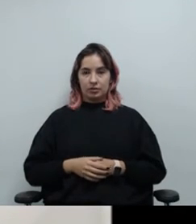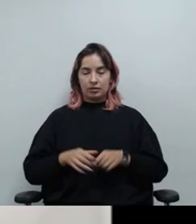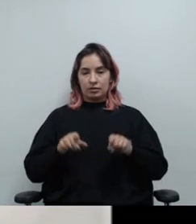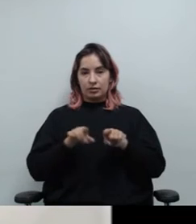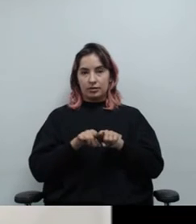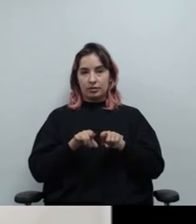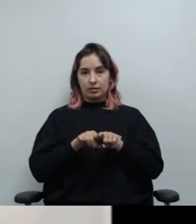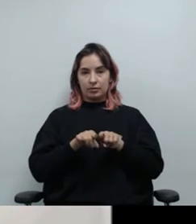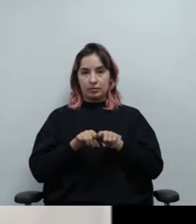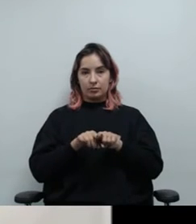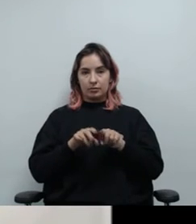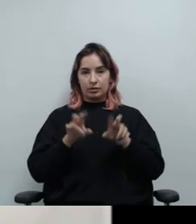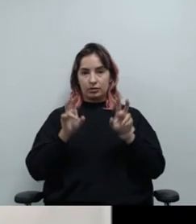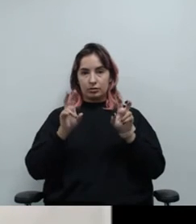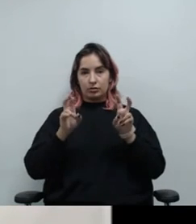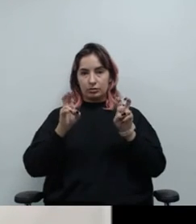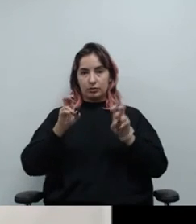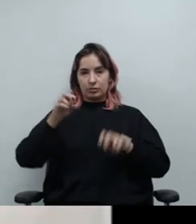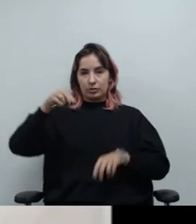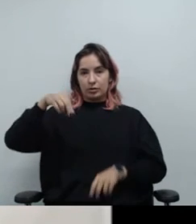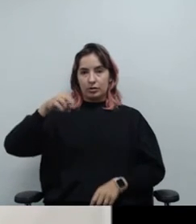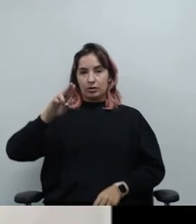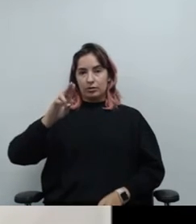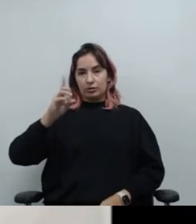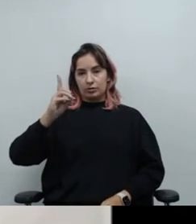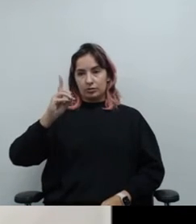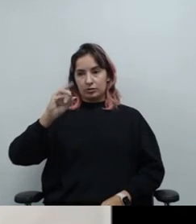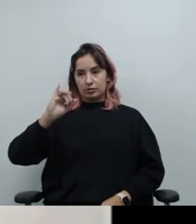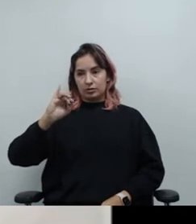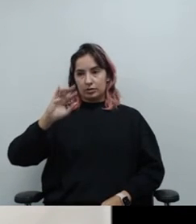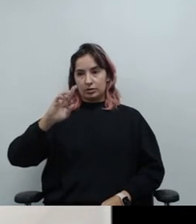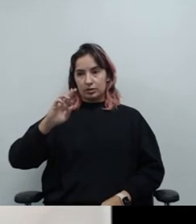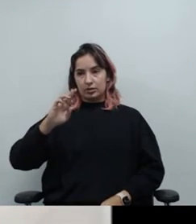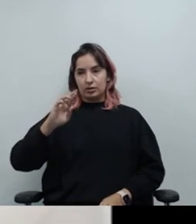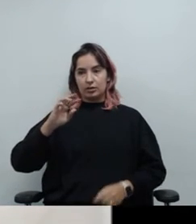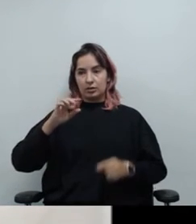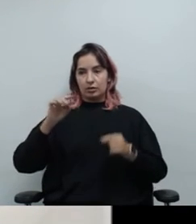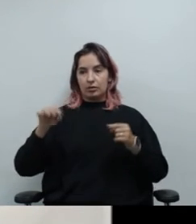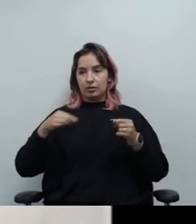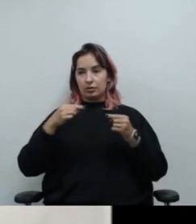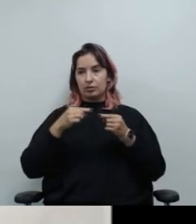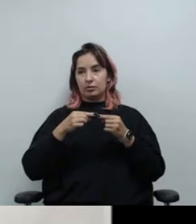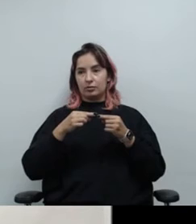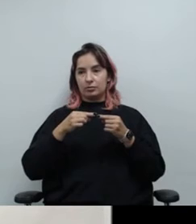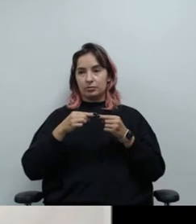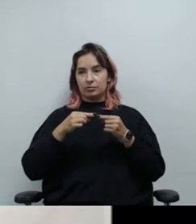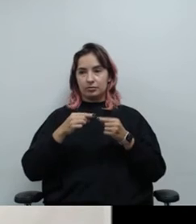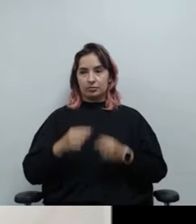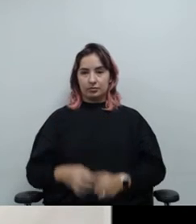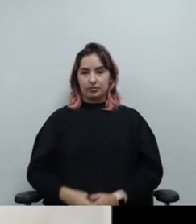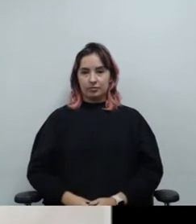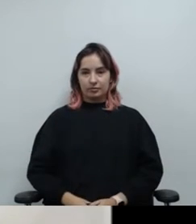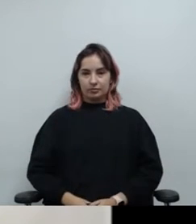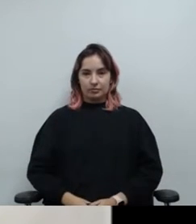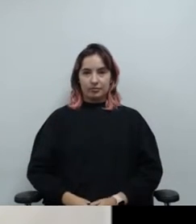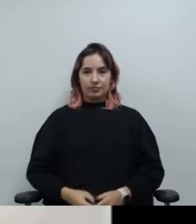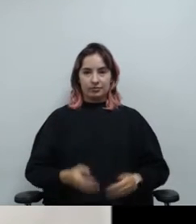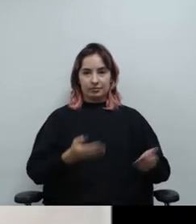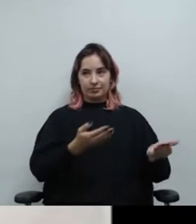relação a NUDIR, que por objetivo que